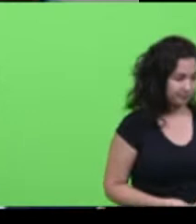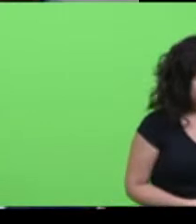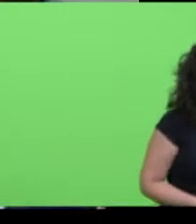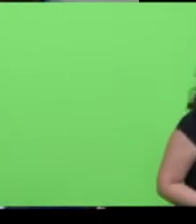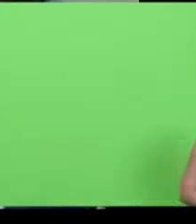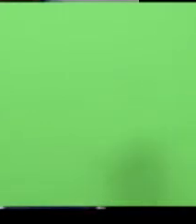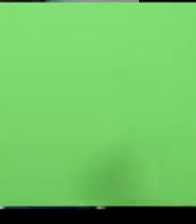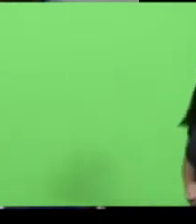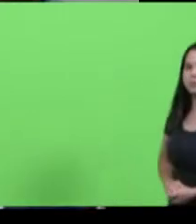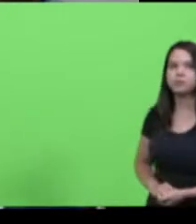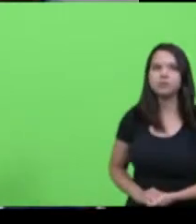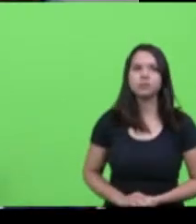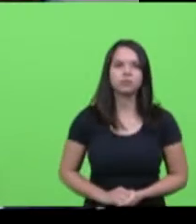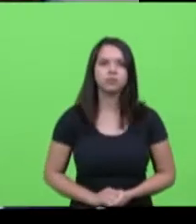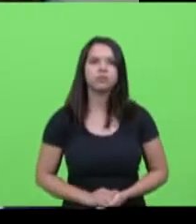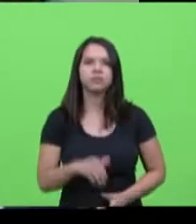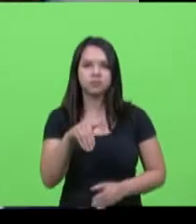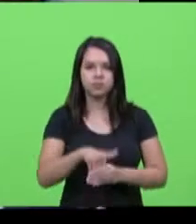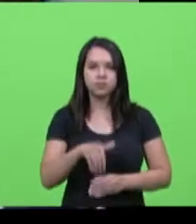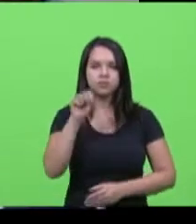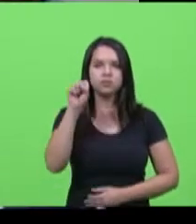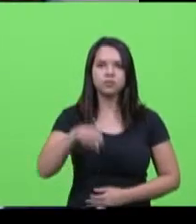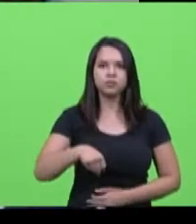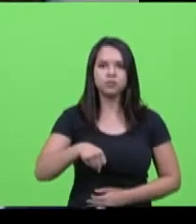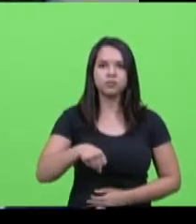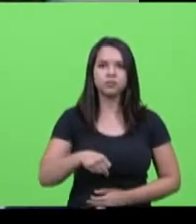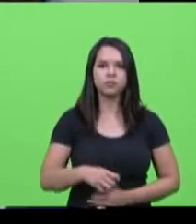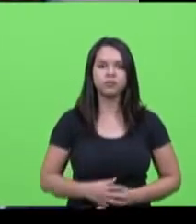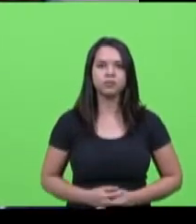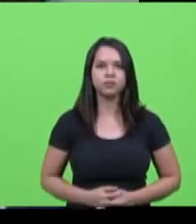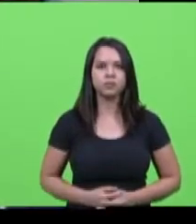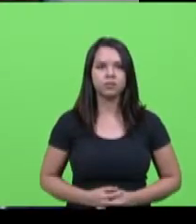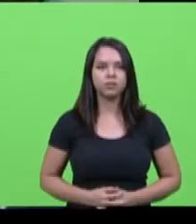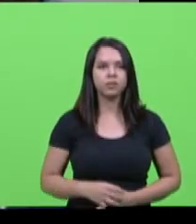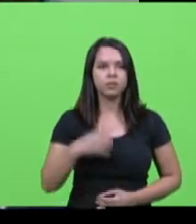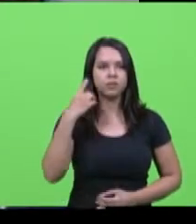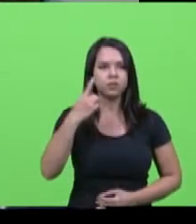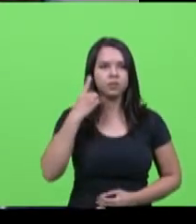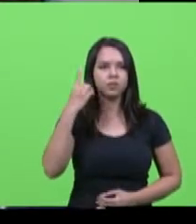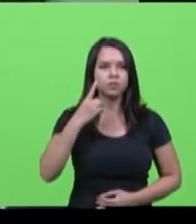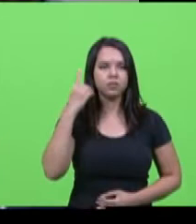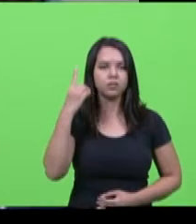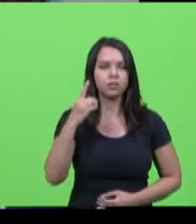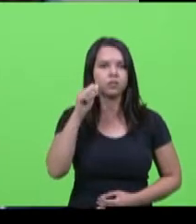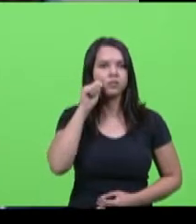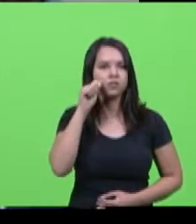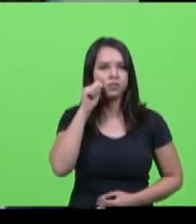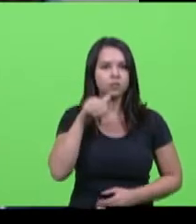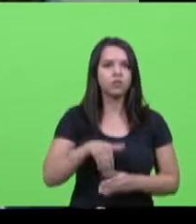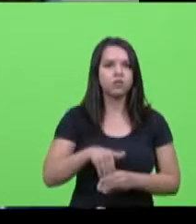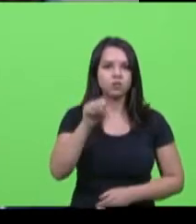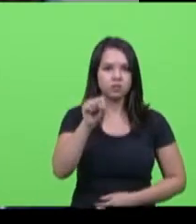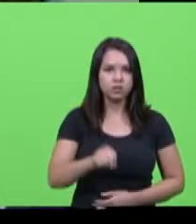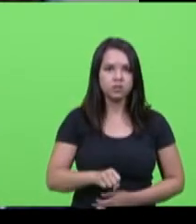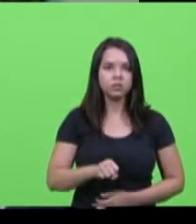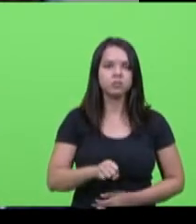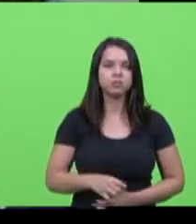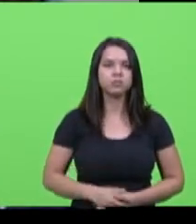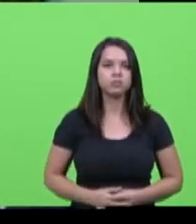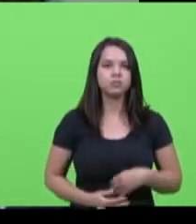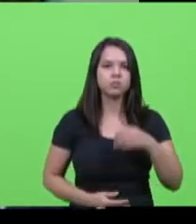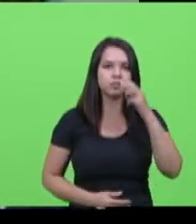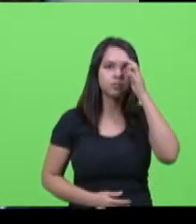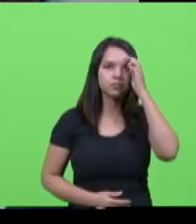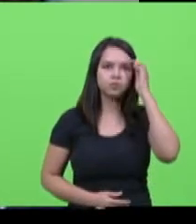Sim, voto sim, senhor presidente. Sim. Deputada Ana Campagnolo. Voto sim, senhor presidente. Sim, deputado